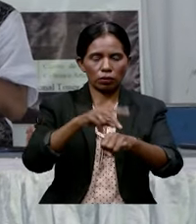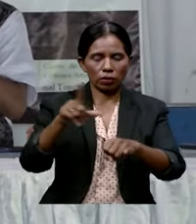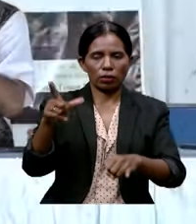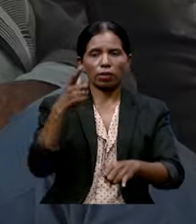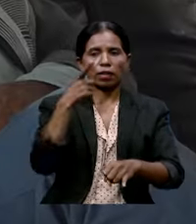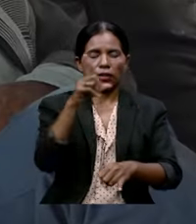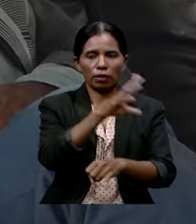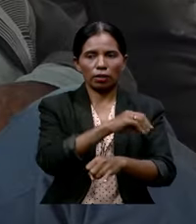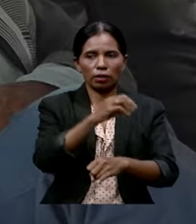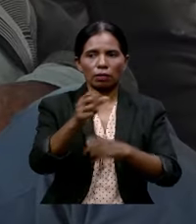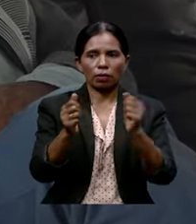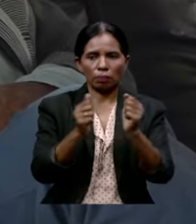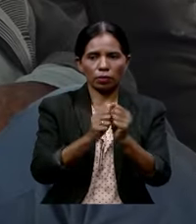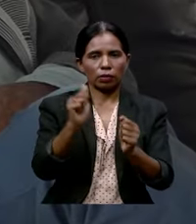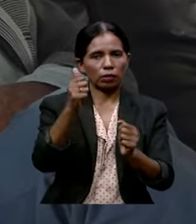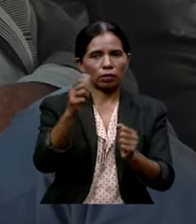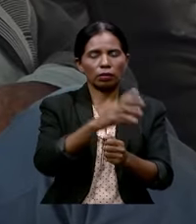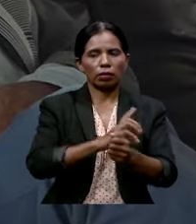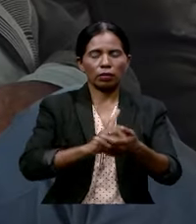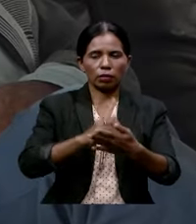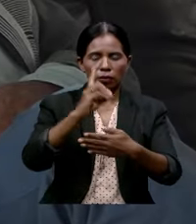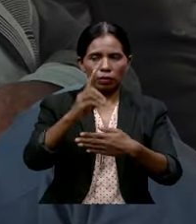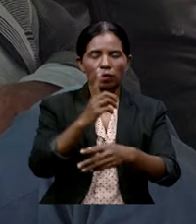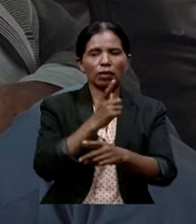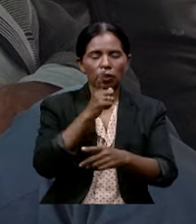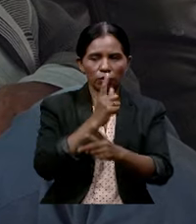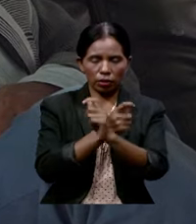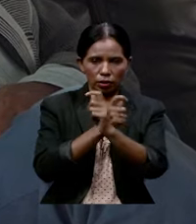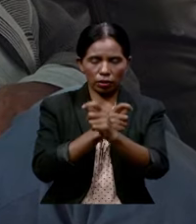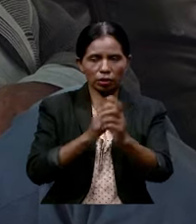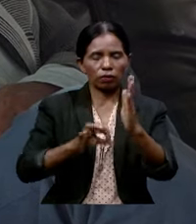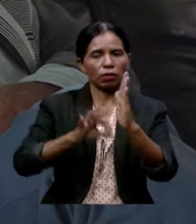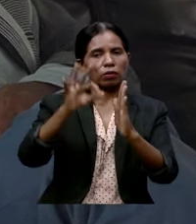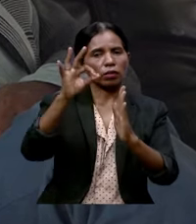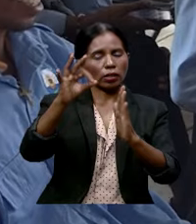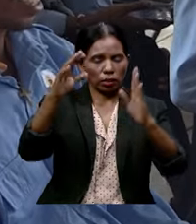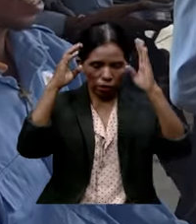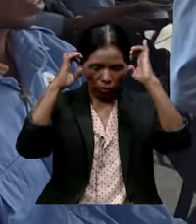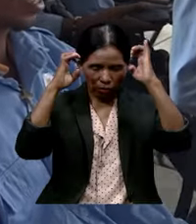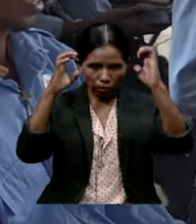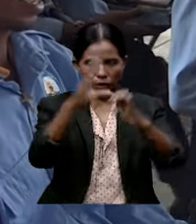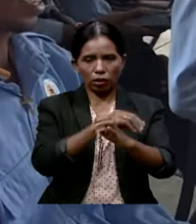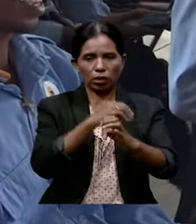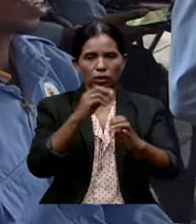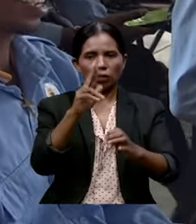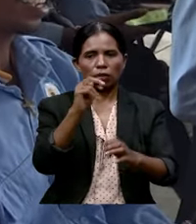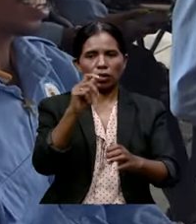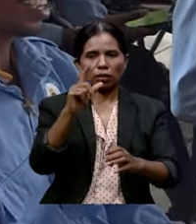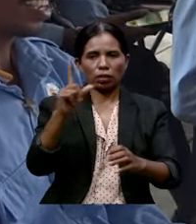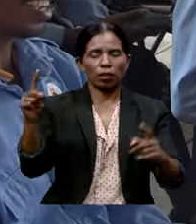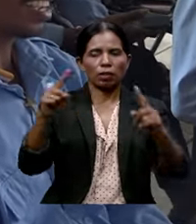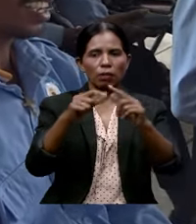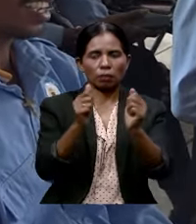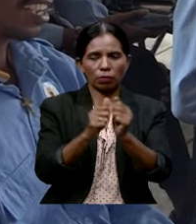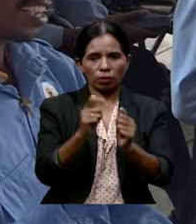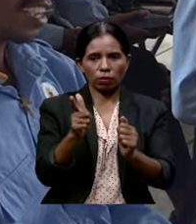Linguístico Badala Sanulu no Departamento Liantetun e a Faculdade de Educação, Arte e Humanidade UNTL Badala